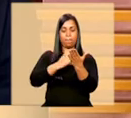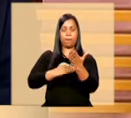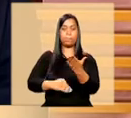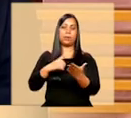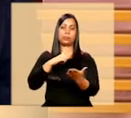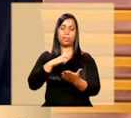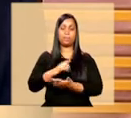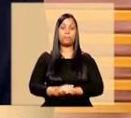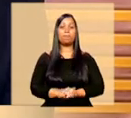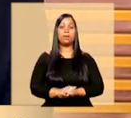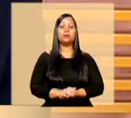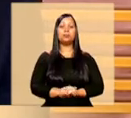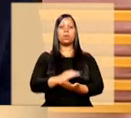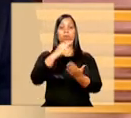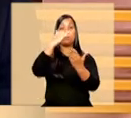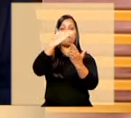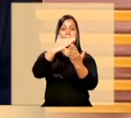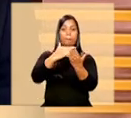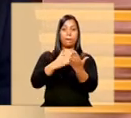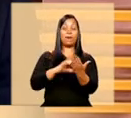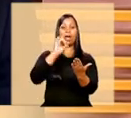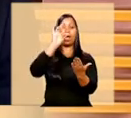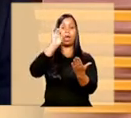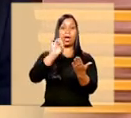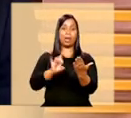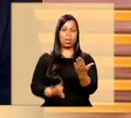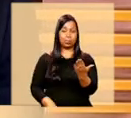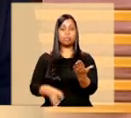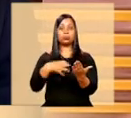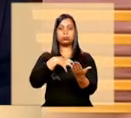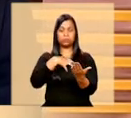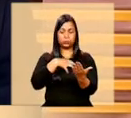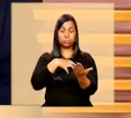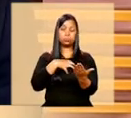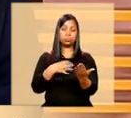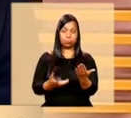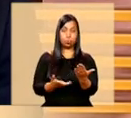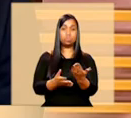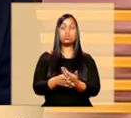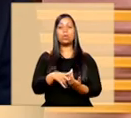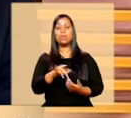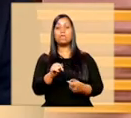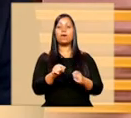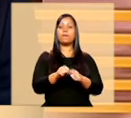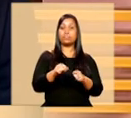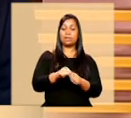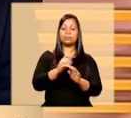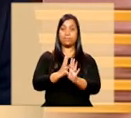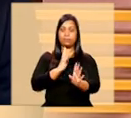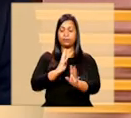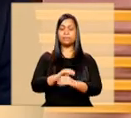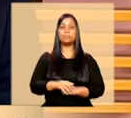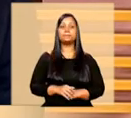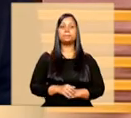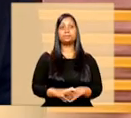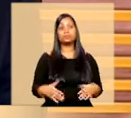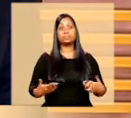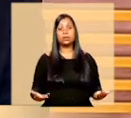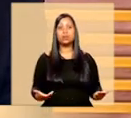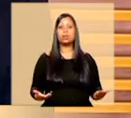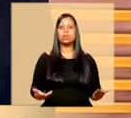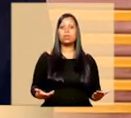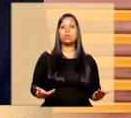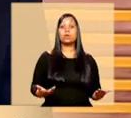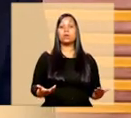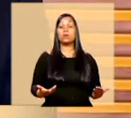lista, né? Certo. E essas listas, cada um tem seus critérios de alocação, né? Como vai prosseguir essa fila.